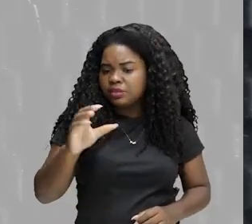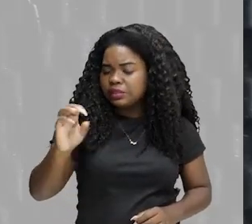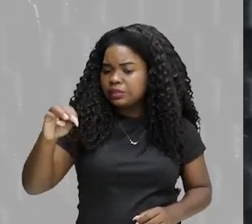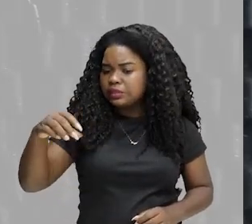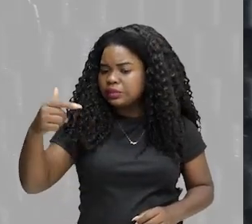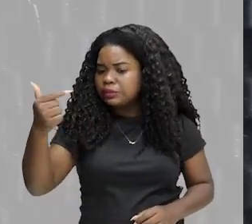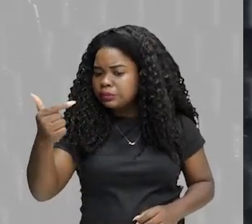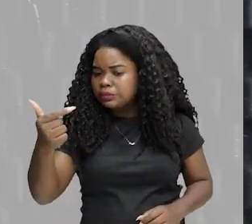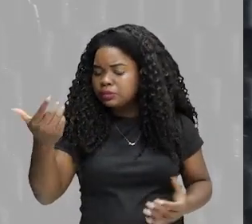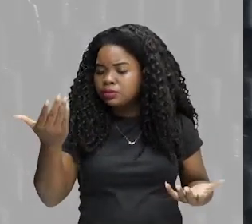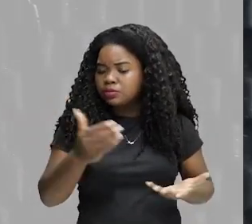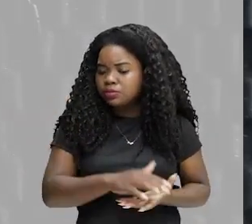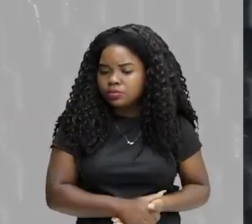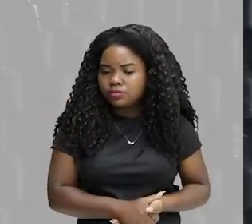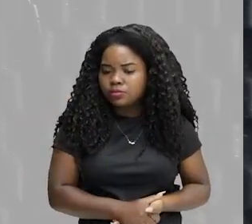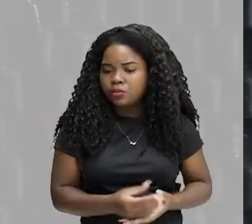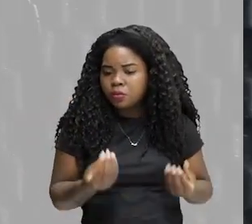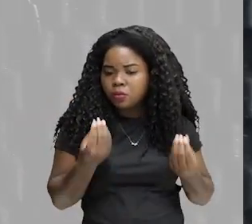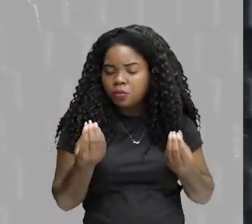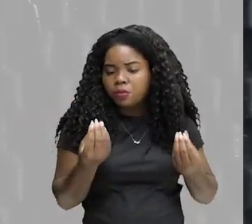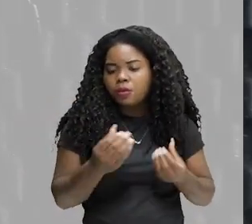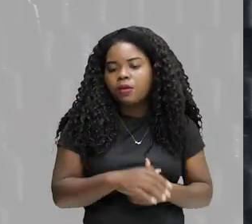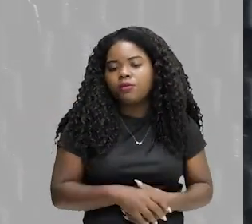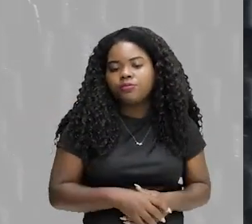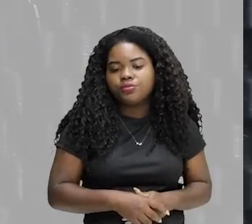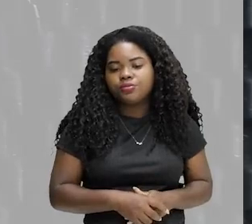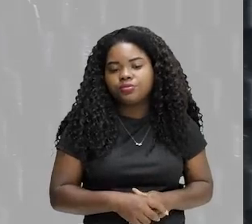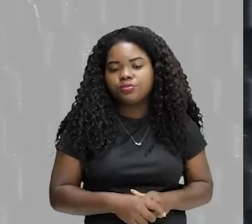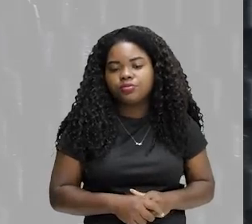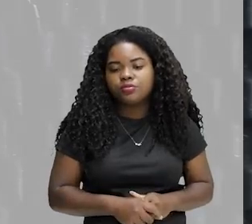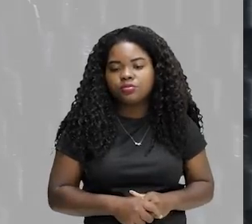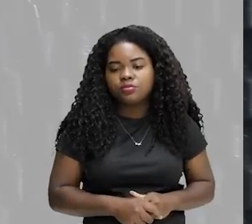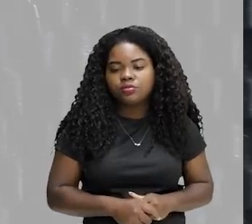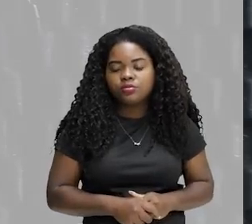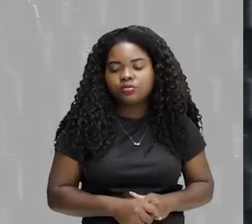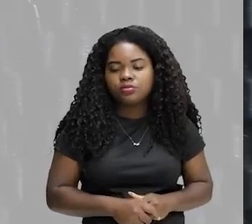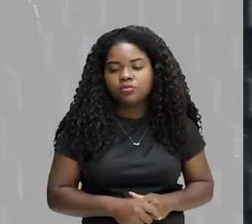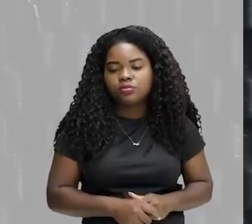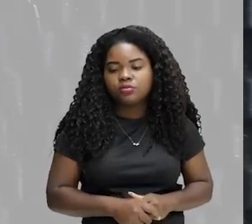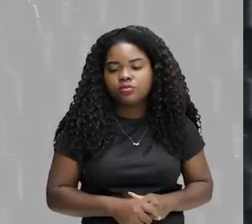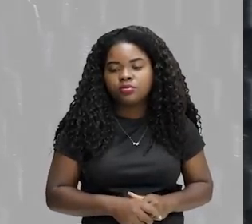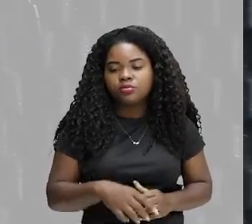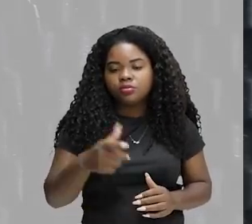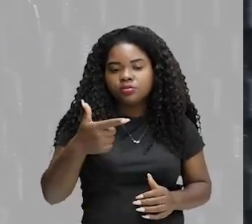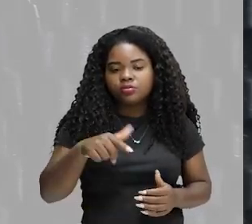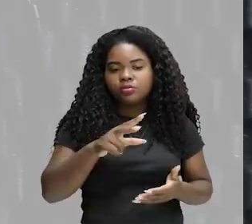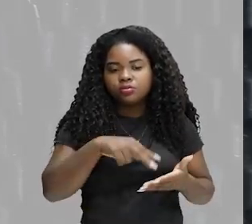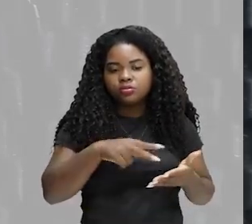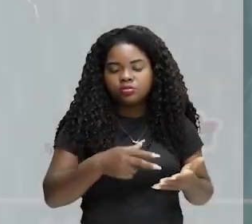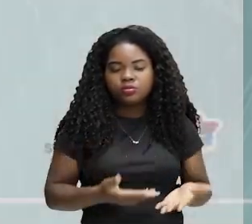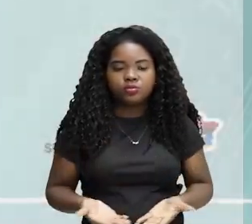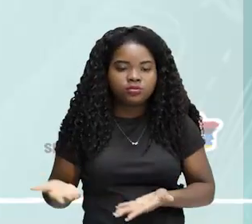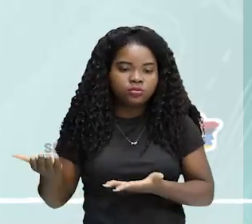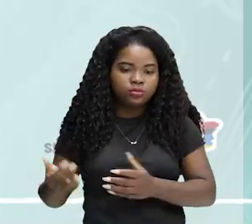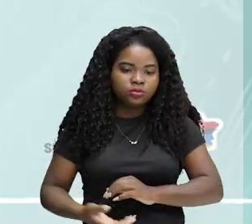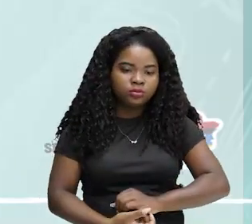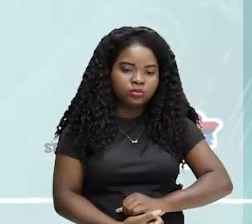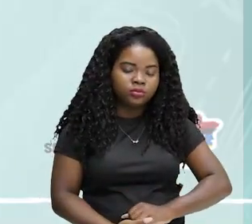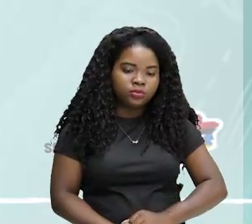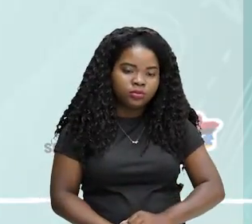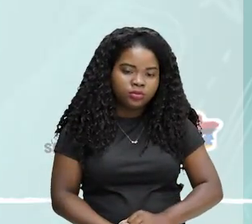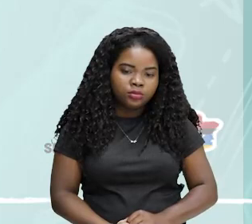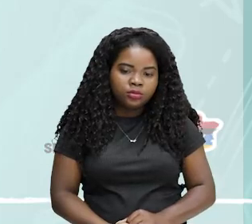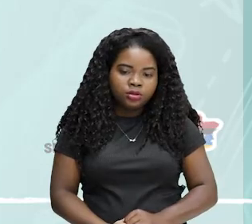né, 0,25 centímetros quadrados. É muito pequeno. Tá? Isso é para você ver o avanço, tá bom? Bom,